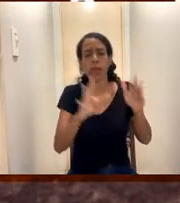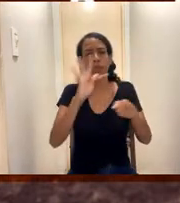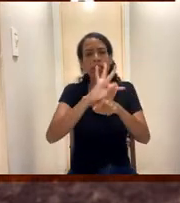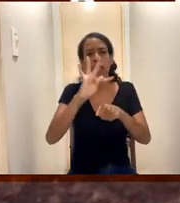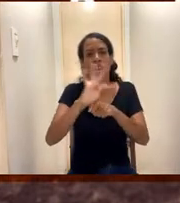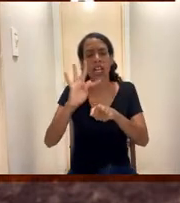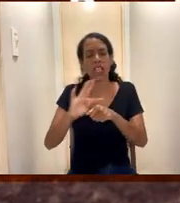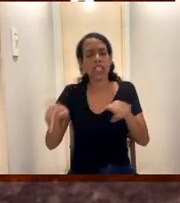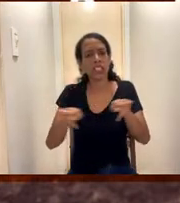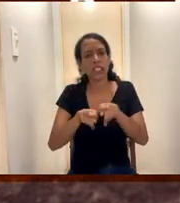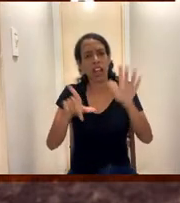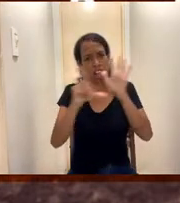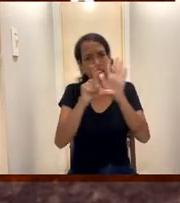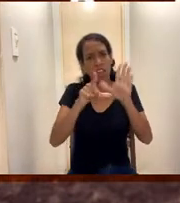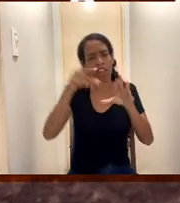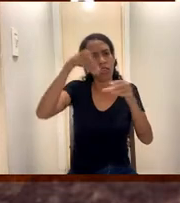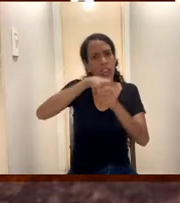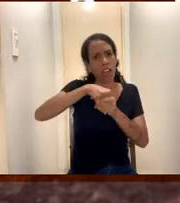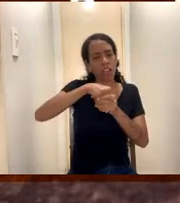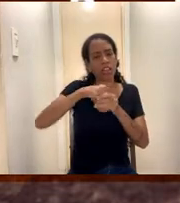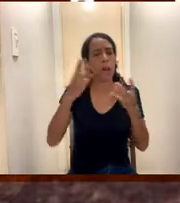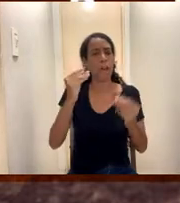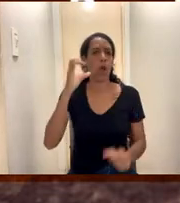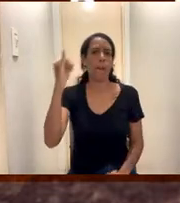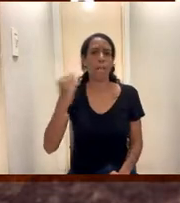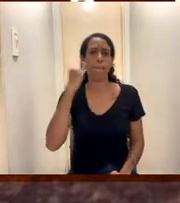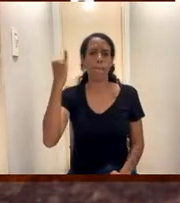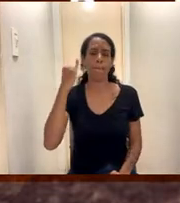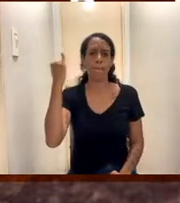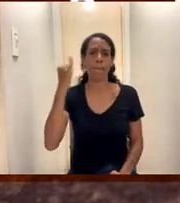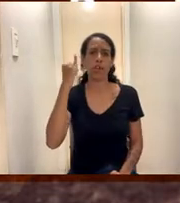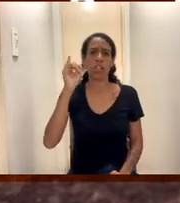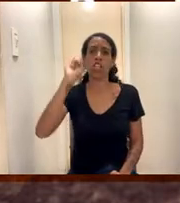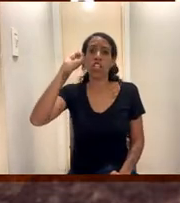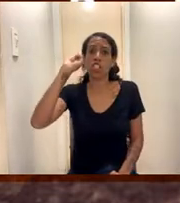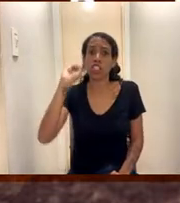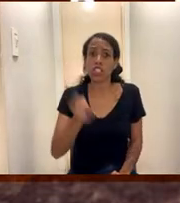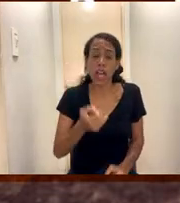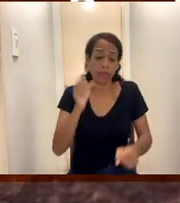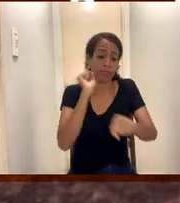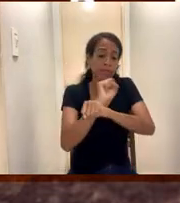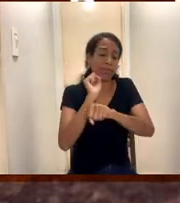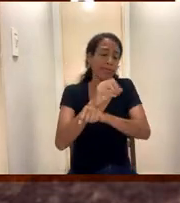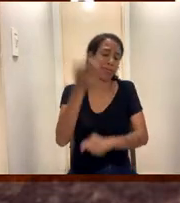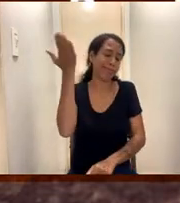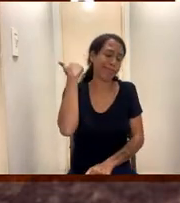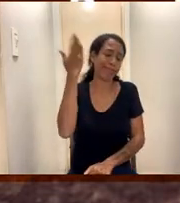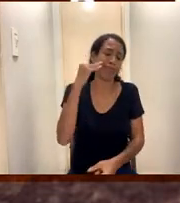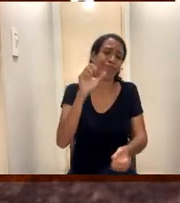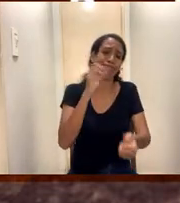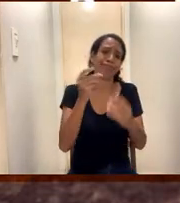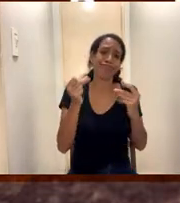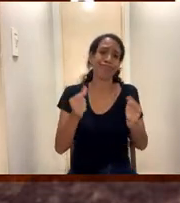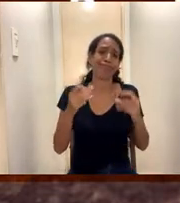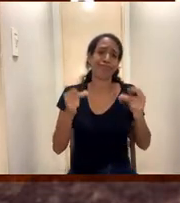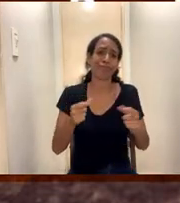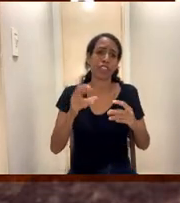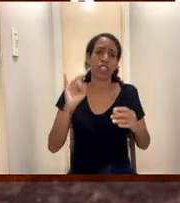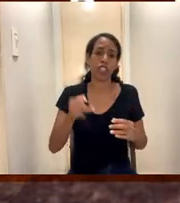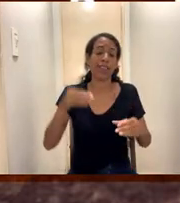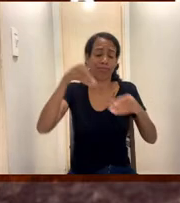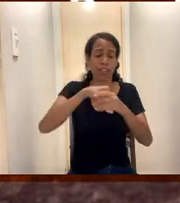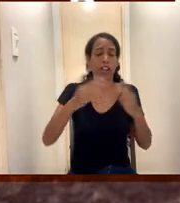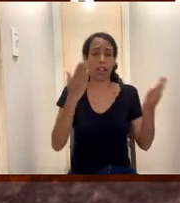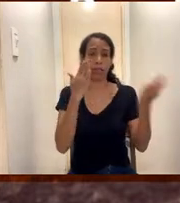resoluções muito importantes e que já eram aguardadas há bastante tempo pela nossa